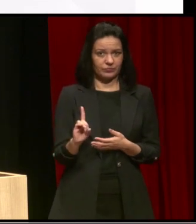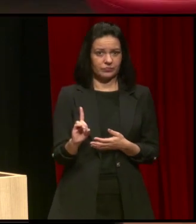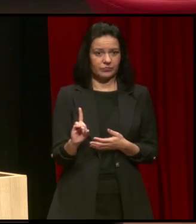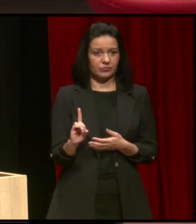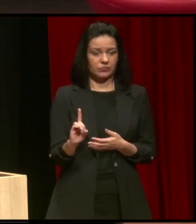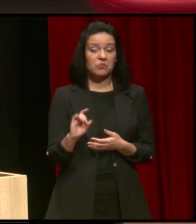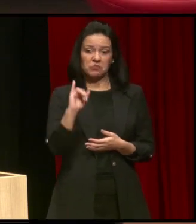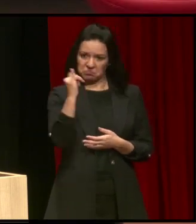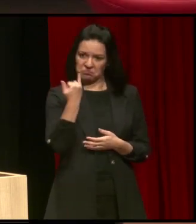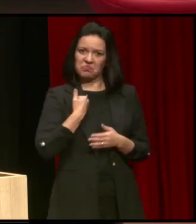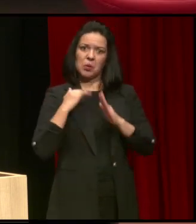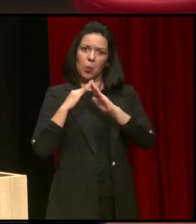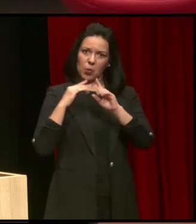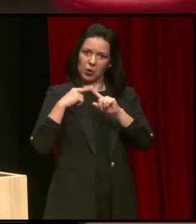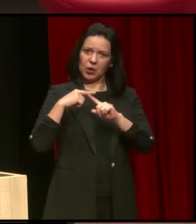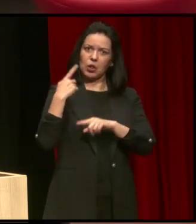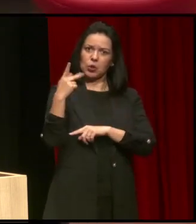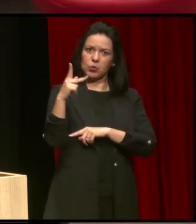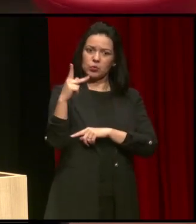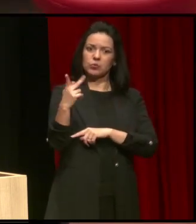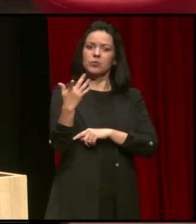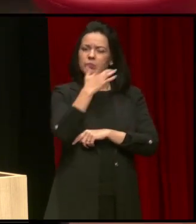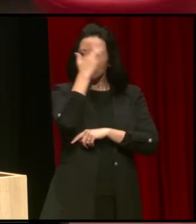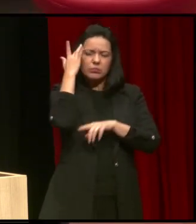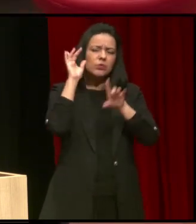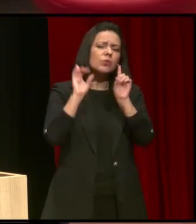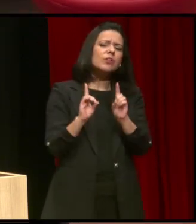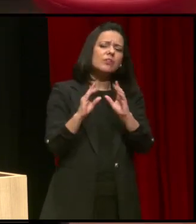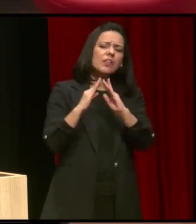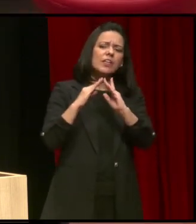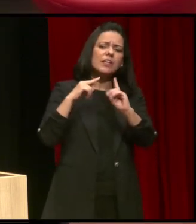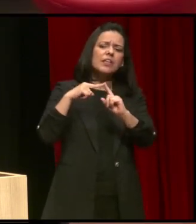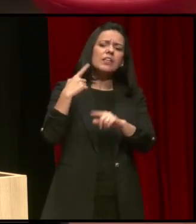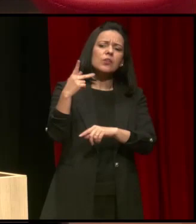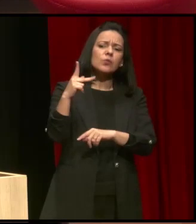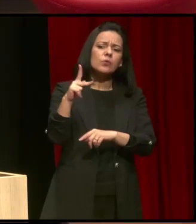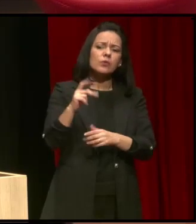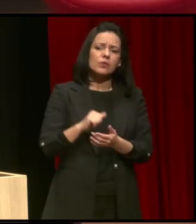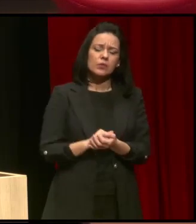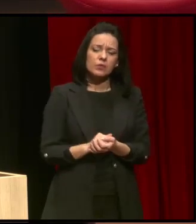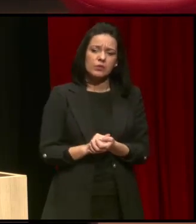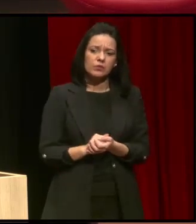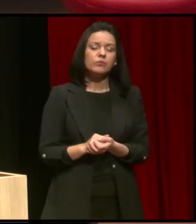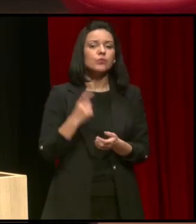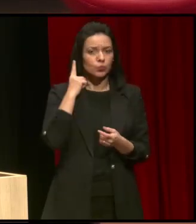vocês falaram que tem um monte na igreja de vocês. Que tipo de deficiência tem na sua igreja, geralmente? Tem